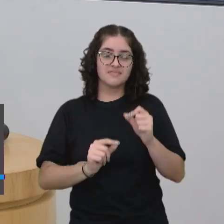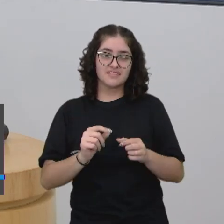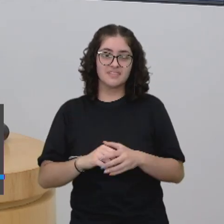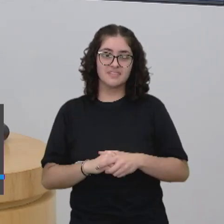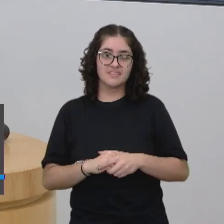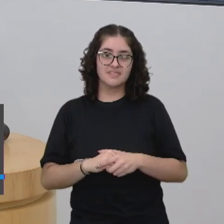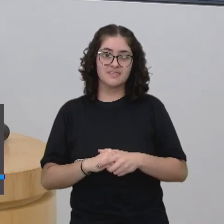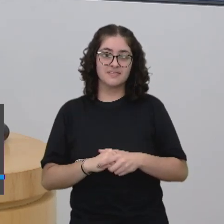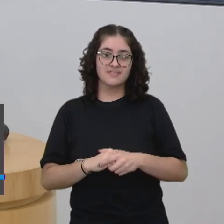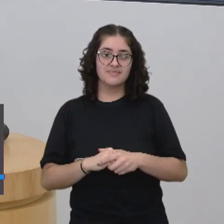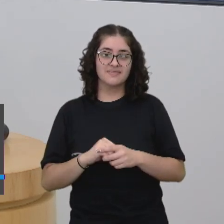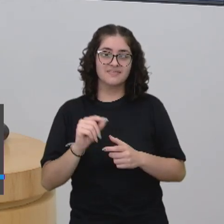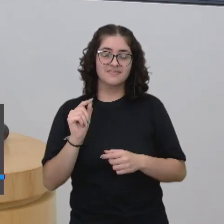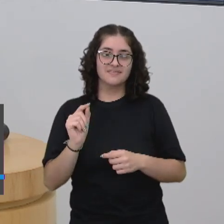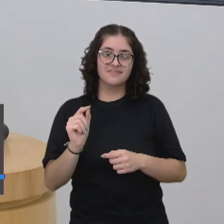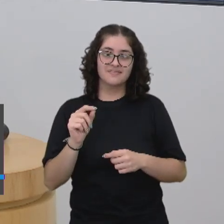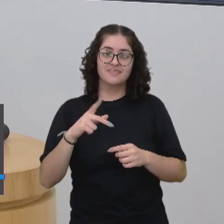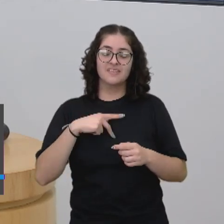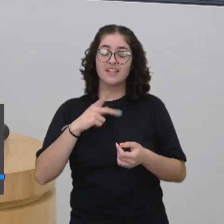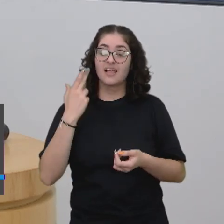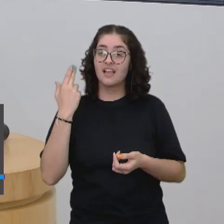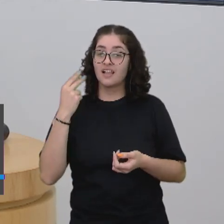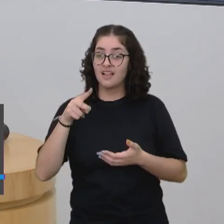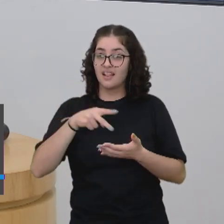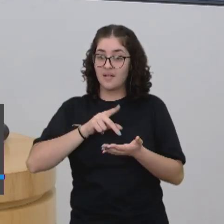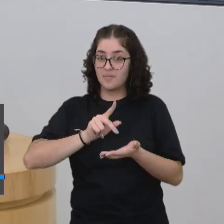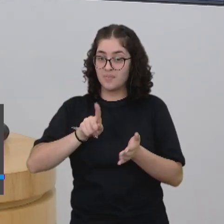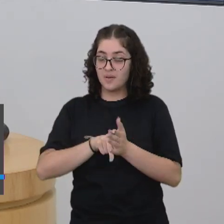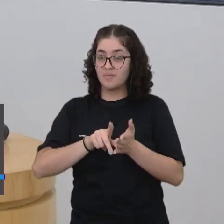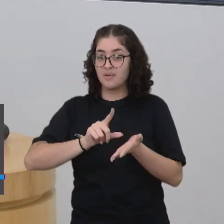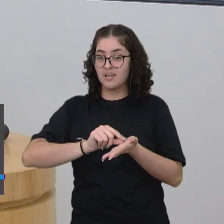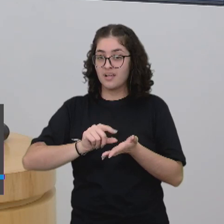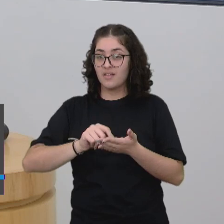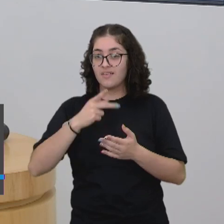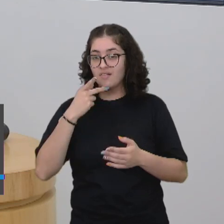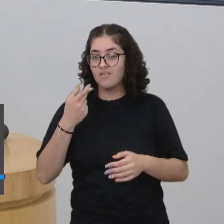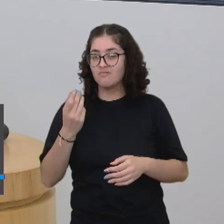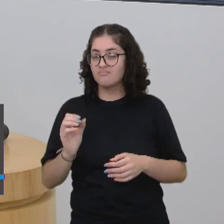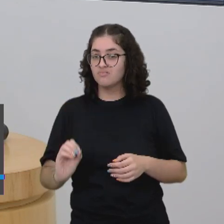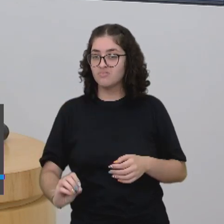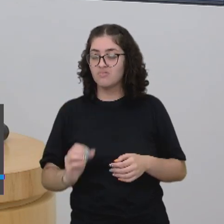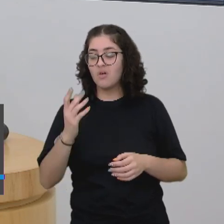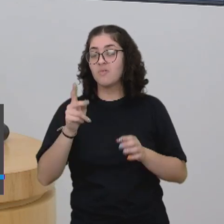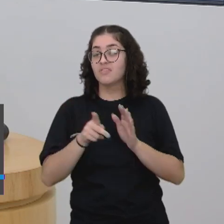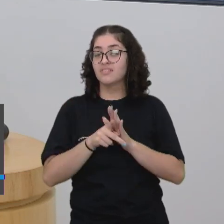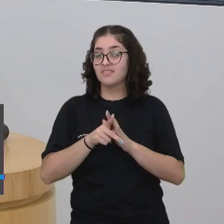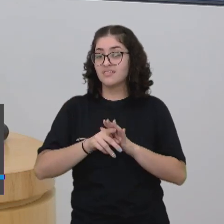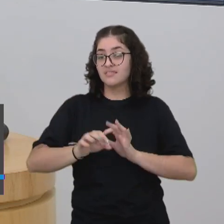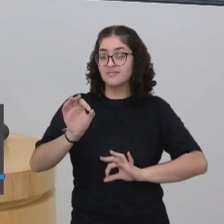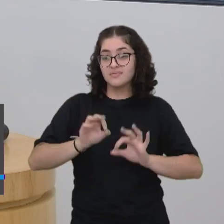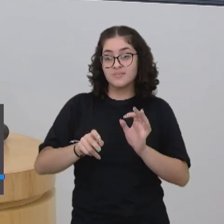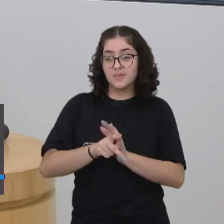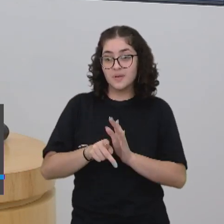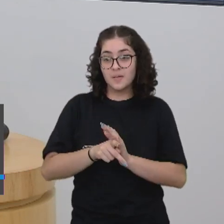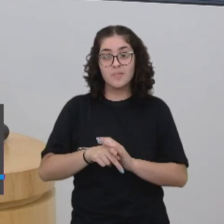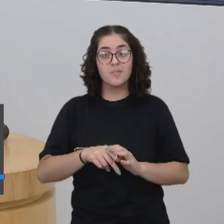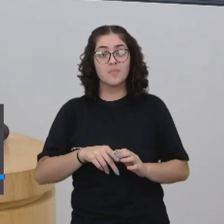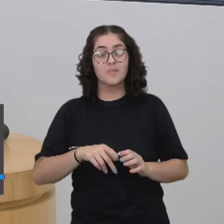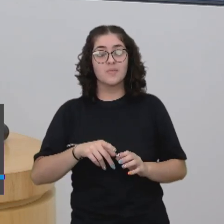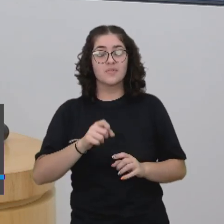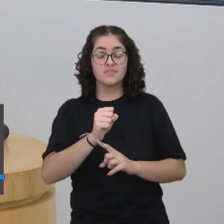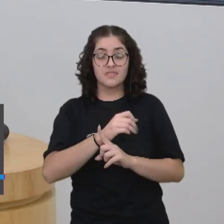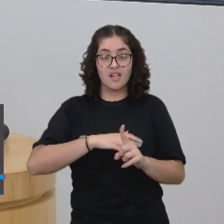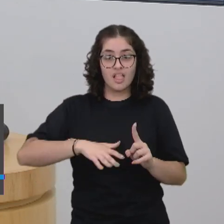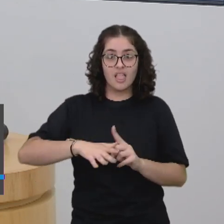ele tinha lido um artigo essa semana que falava que a nova maneira de colonização da humanidade era a